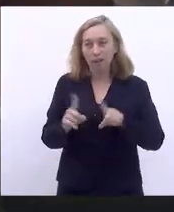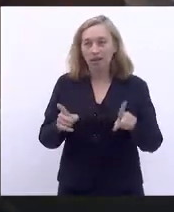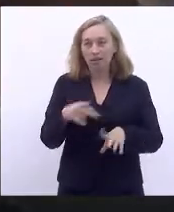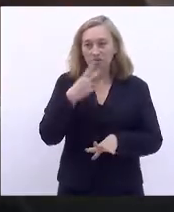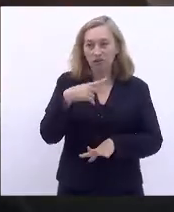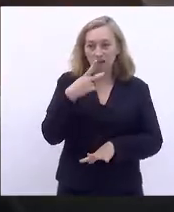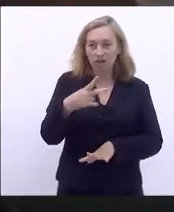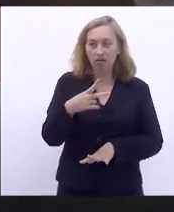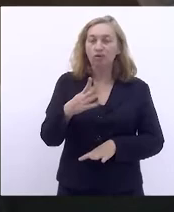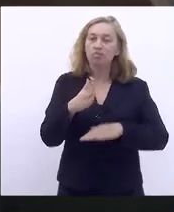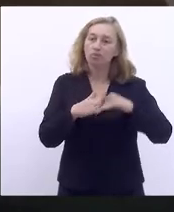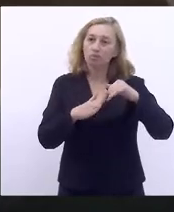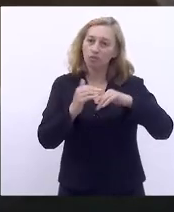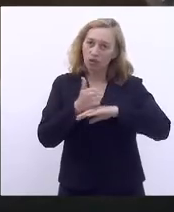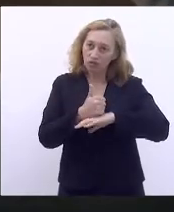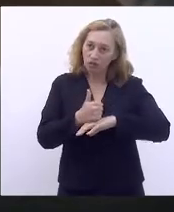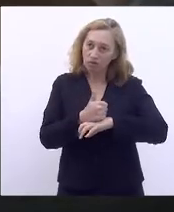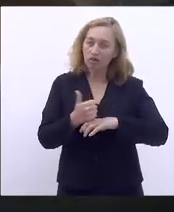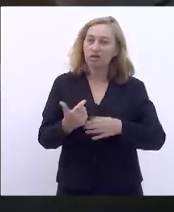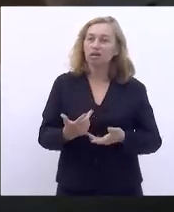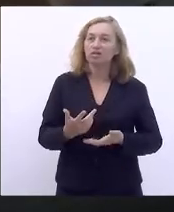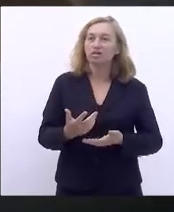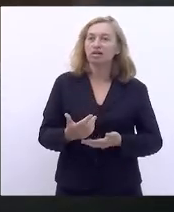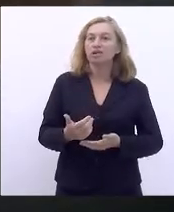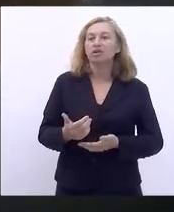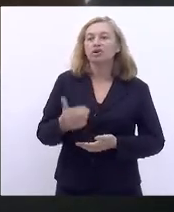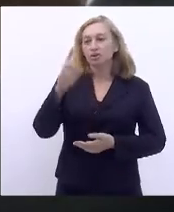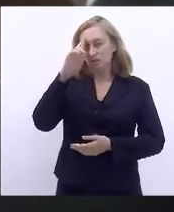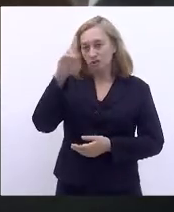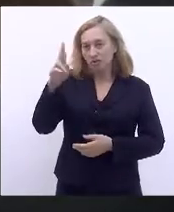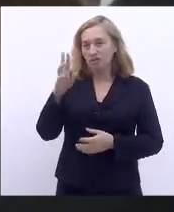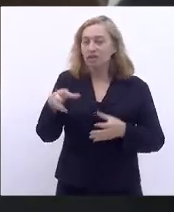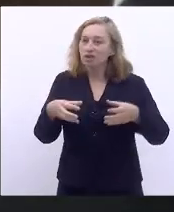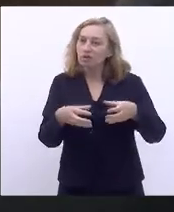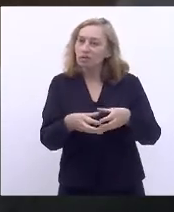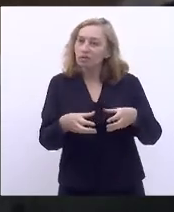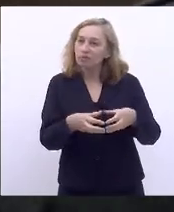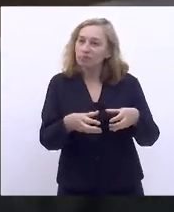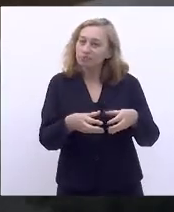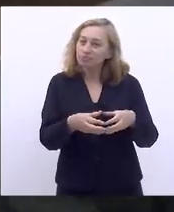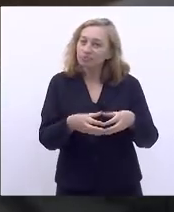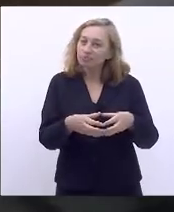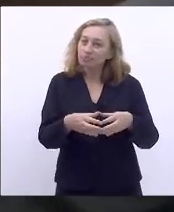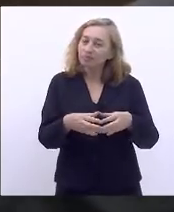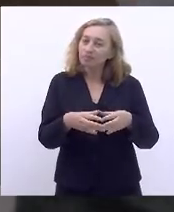trazendo o profissional. Vossa Excelência, que é da comissão